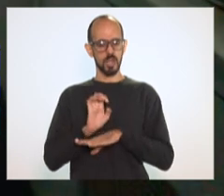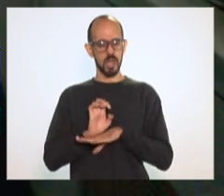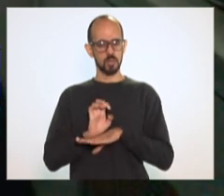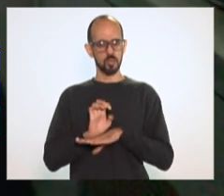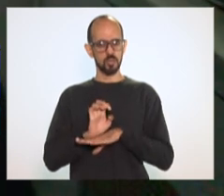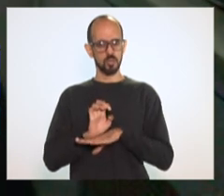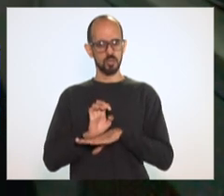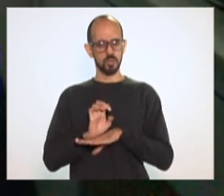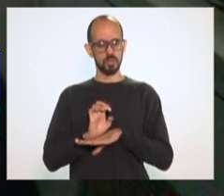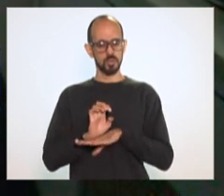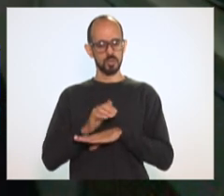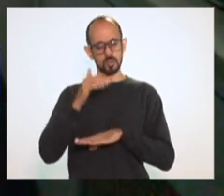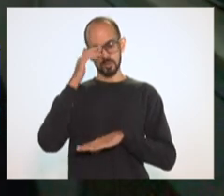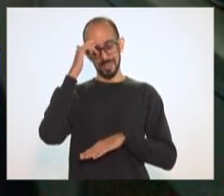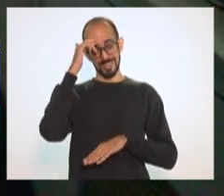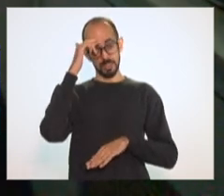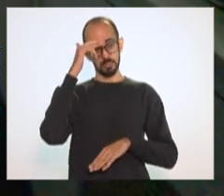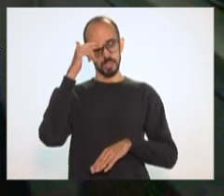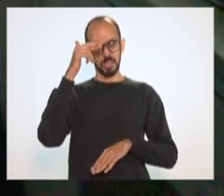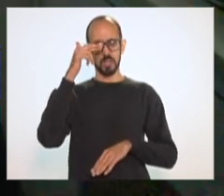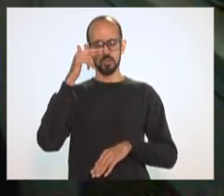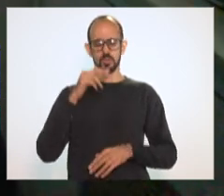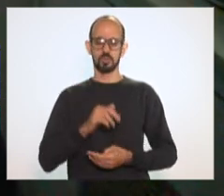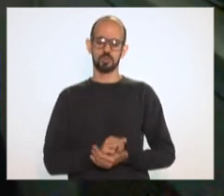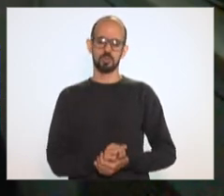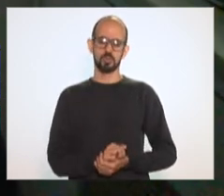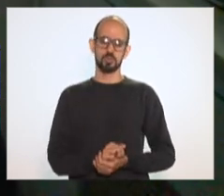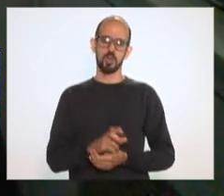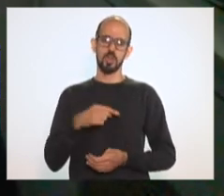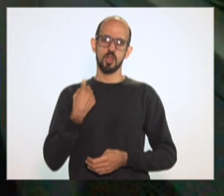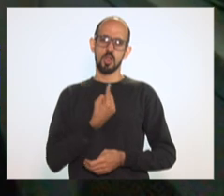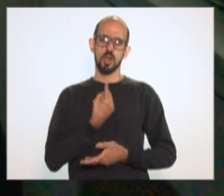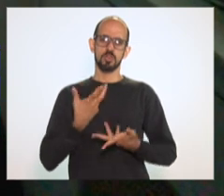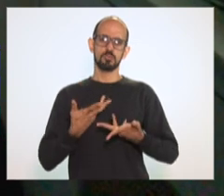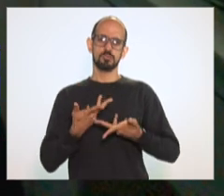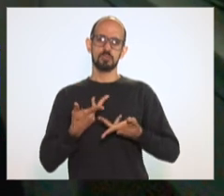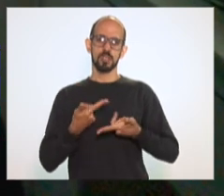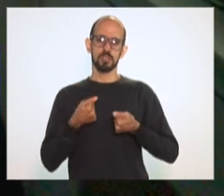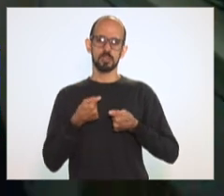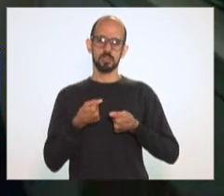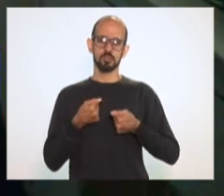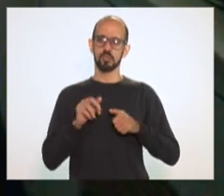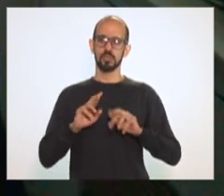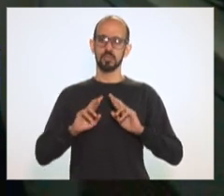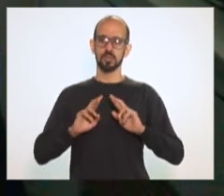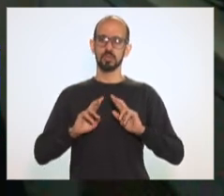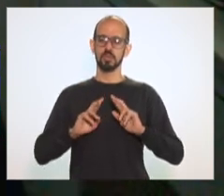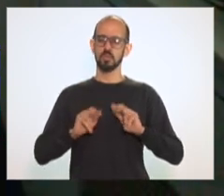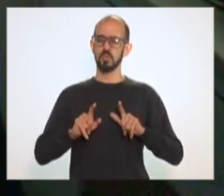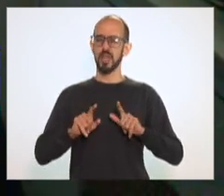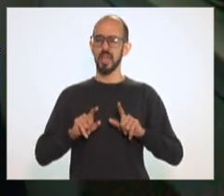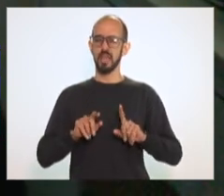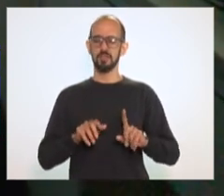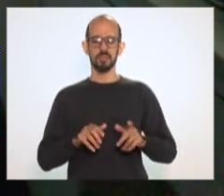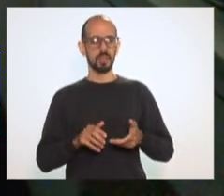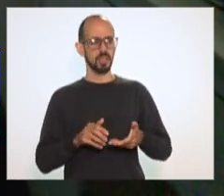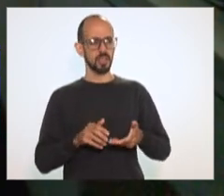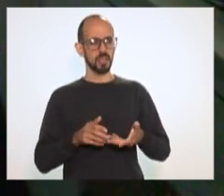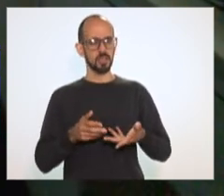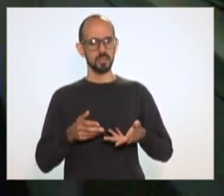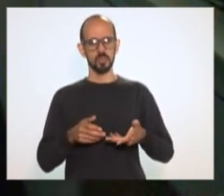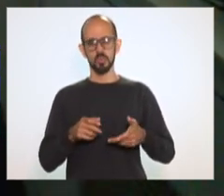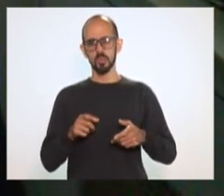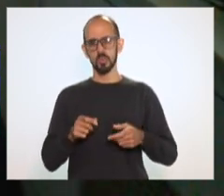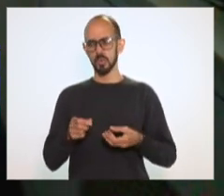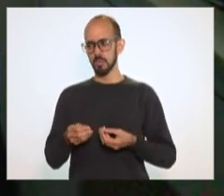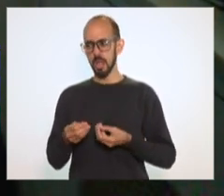respeitada nós merecemos não é cortesia dádiva